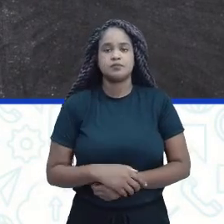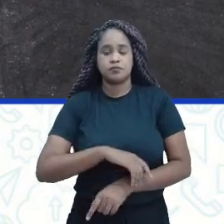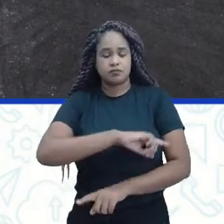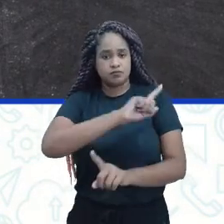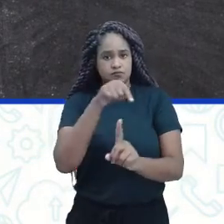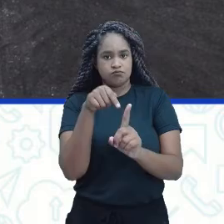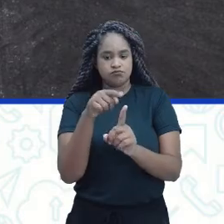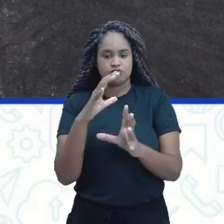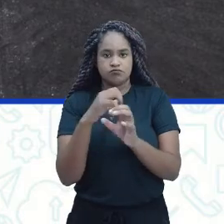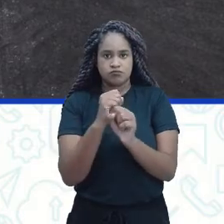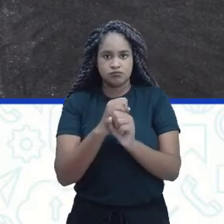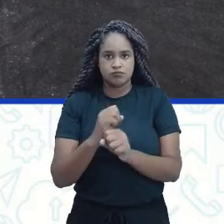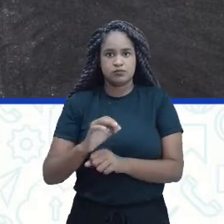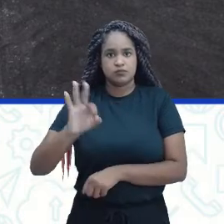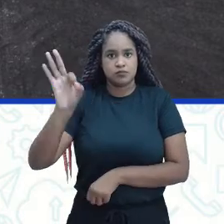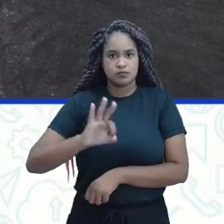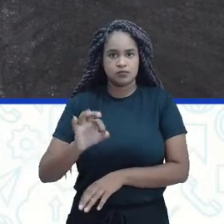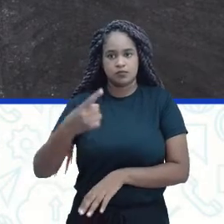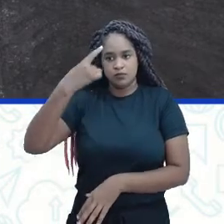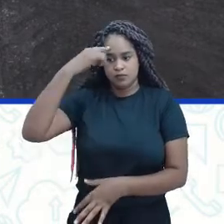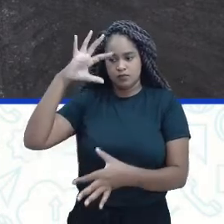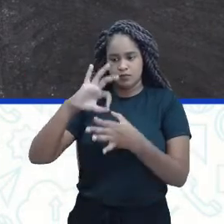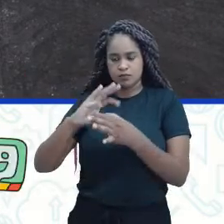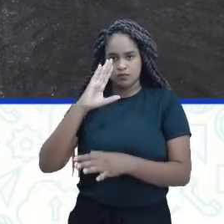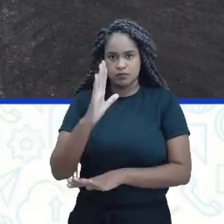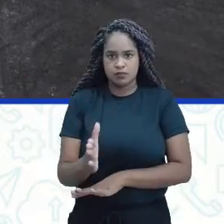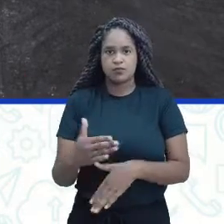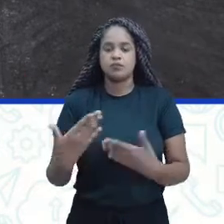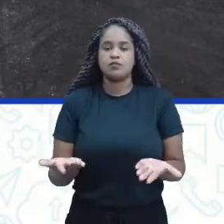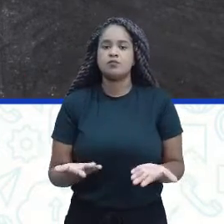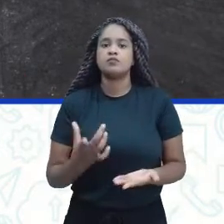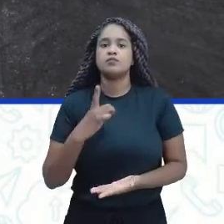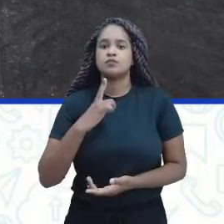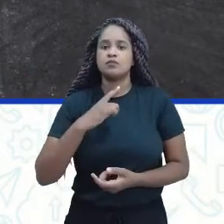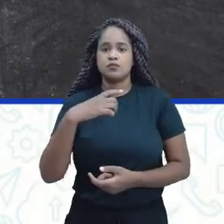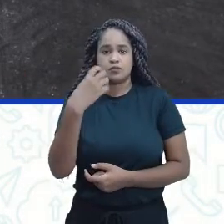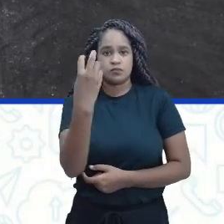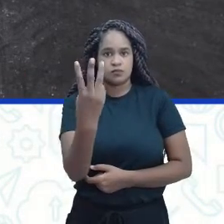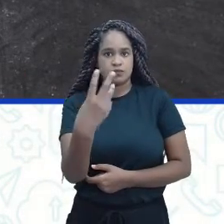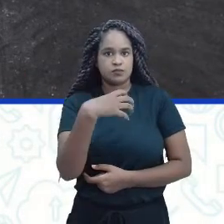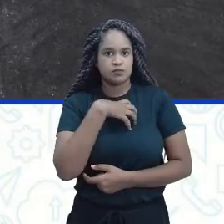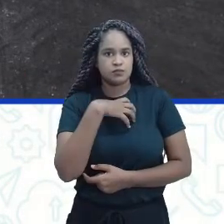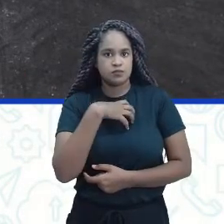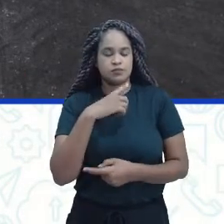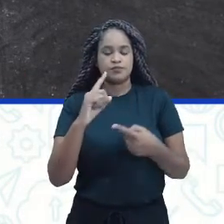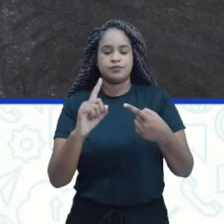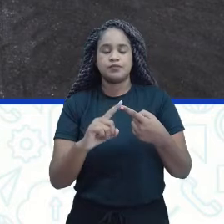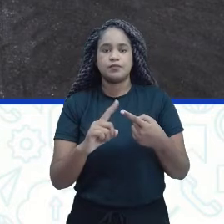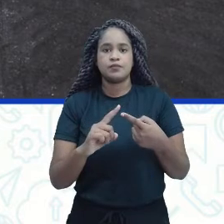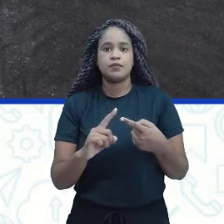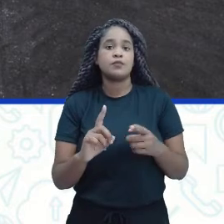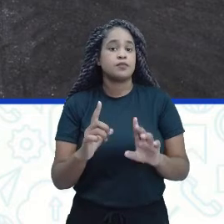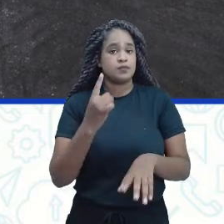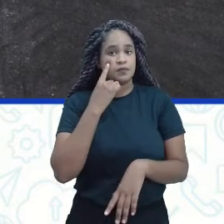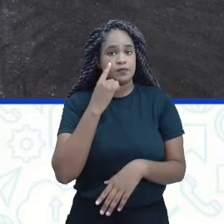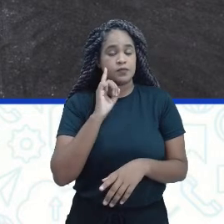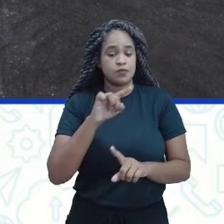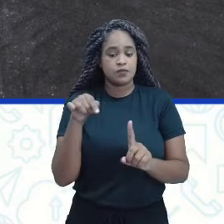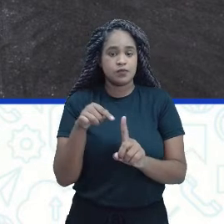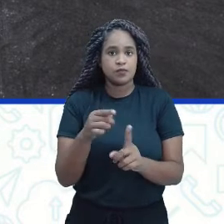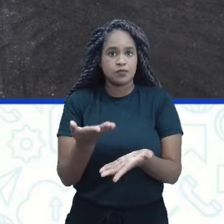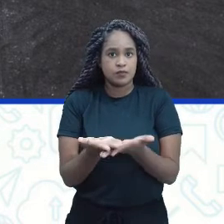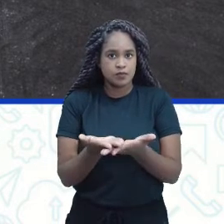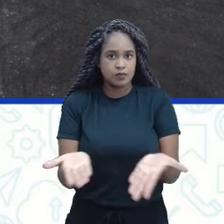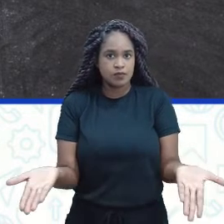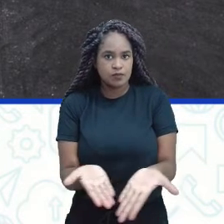da porcentagem através do pensamento lógico, a gente viu, na verdade, que existem 3 maneiras, né? A ideia das nossas aulas aqui, pelo